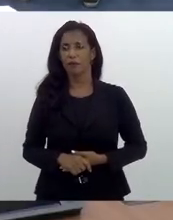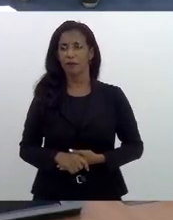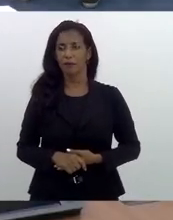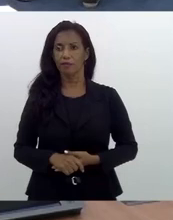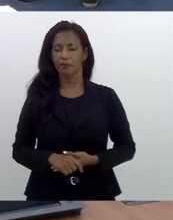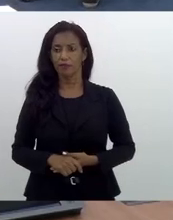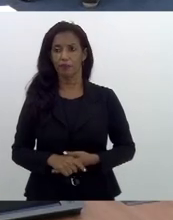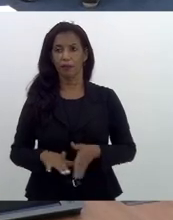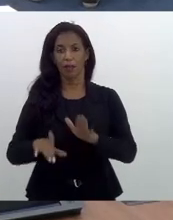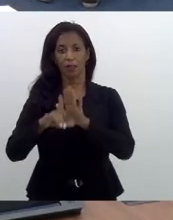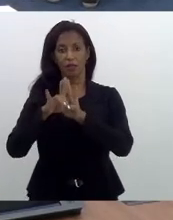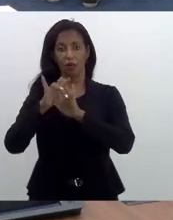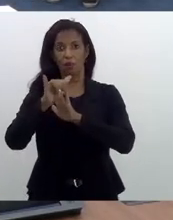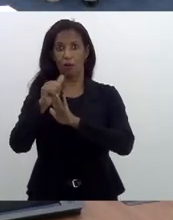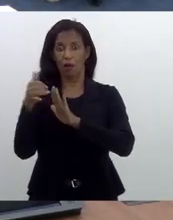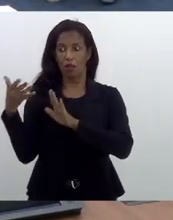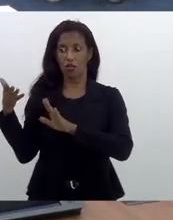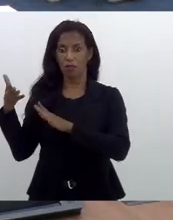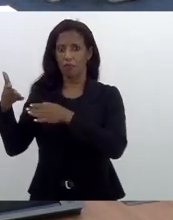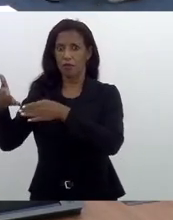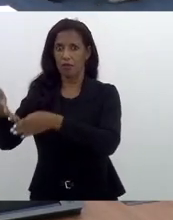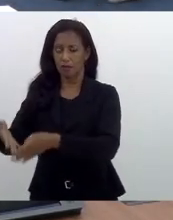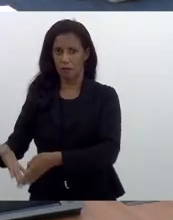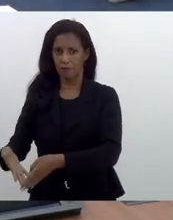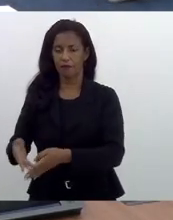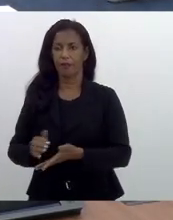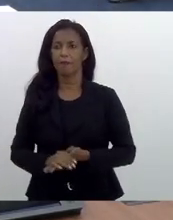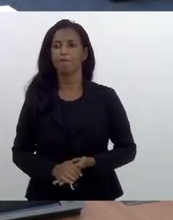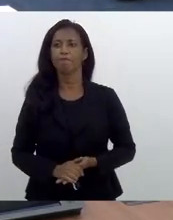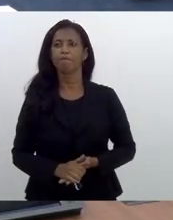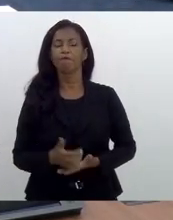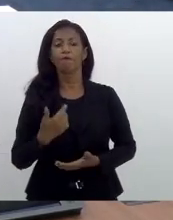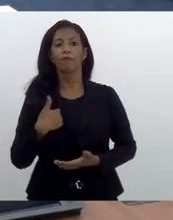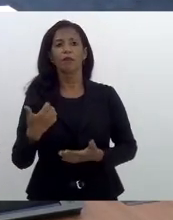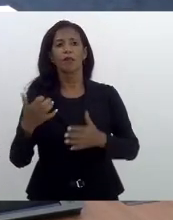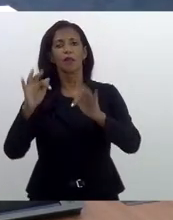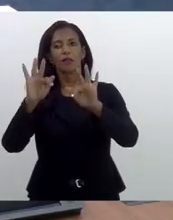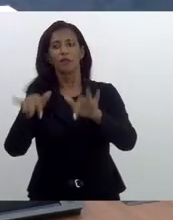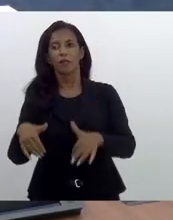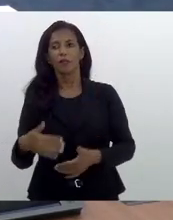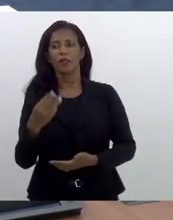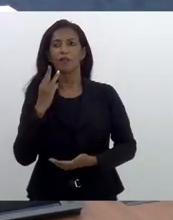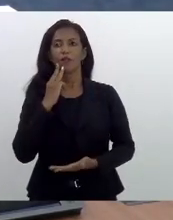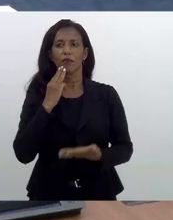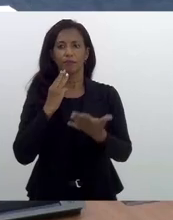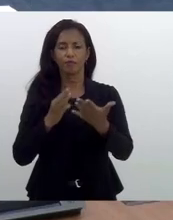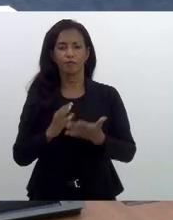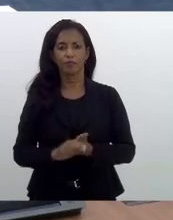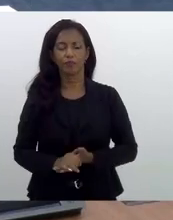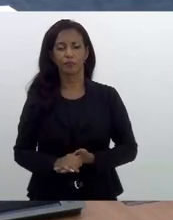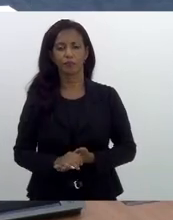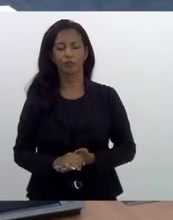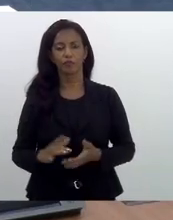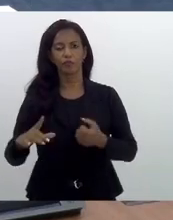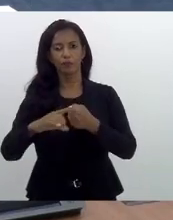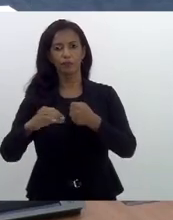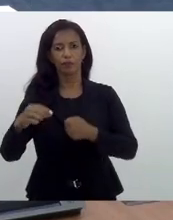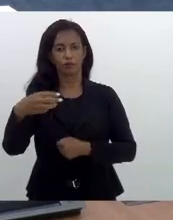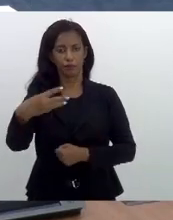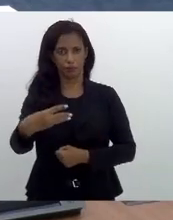que tem que ser uma lei específica e essa proposta virá eu queria terminar deputado Valdeck o artigo terceiro